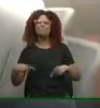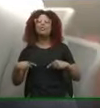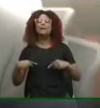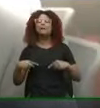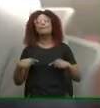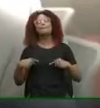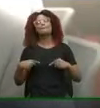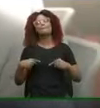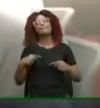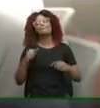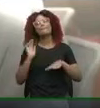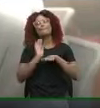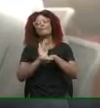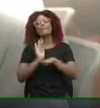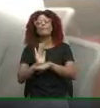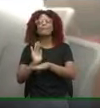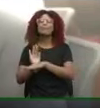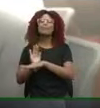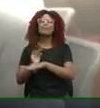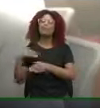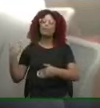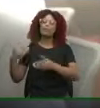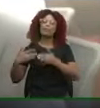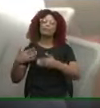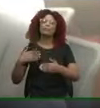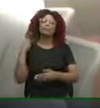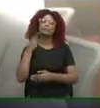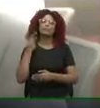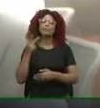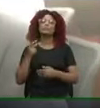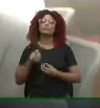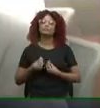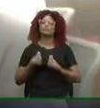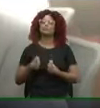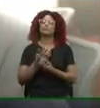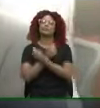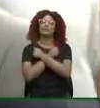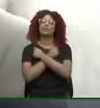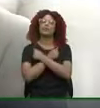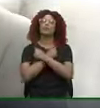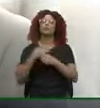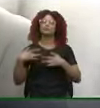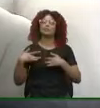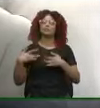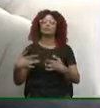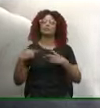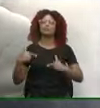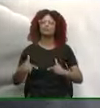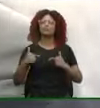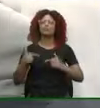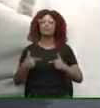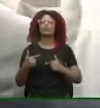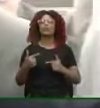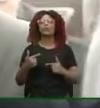pela contribuição da tua caminhada política. A gente deixa um abraço e um reconhecimento ao teu trabalho, à tua dedicação, que tu